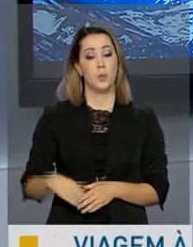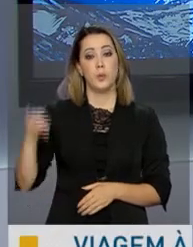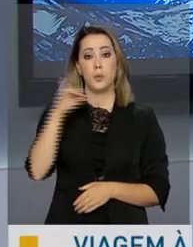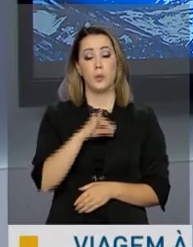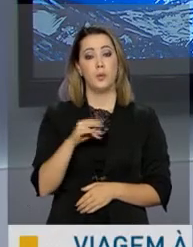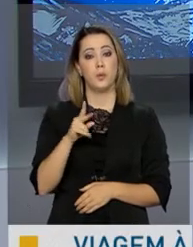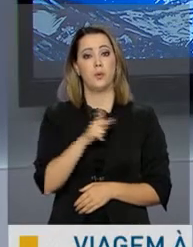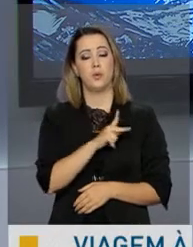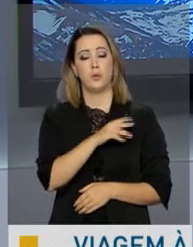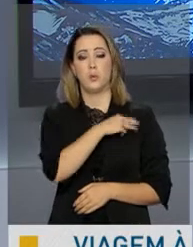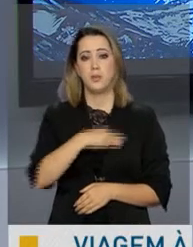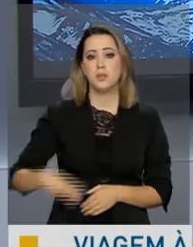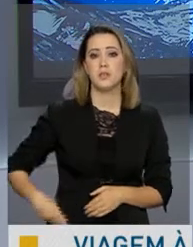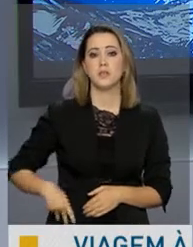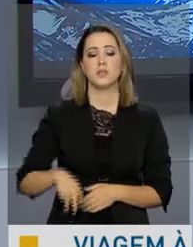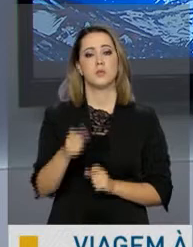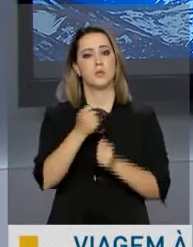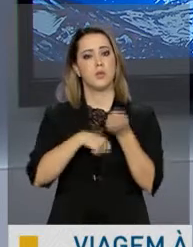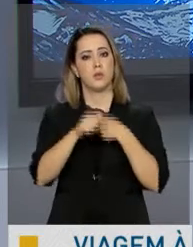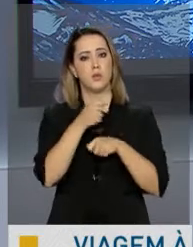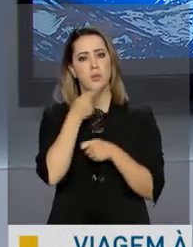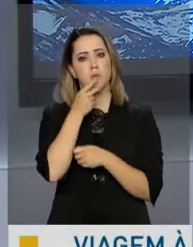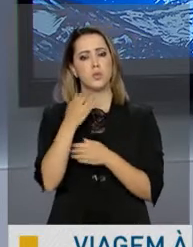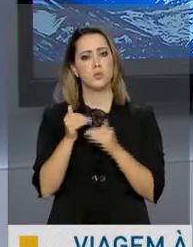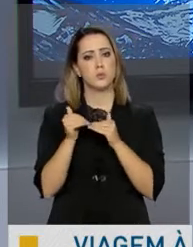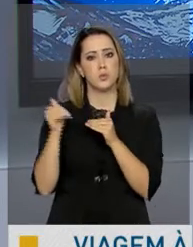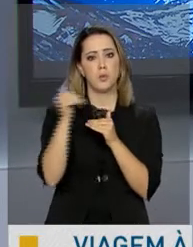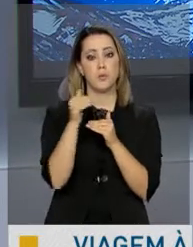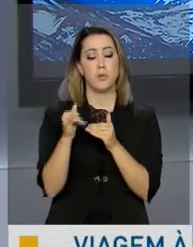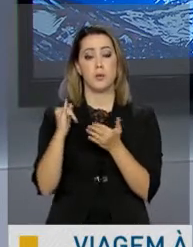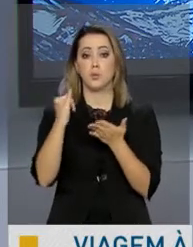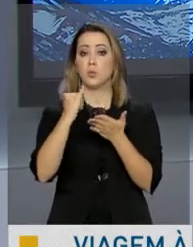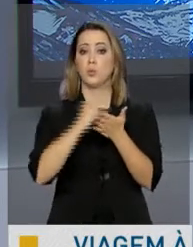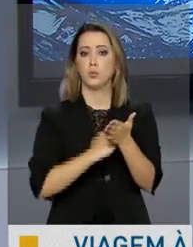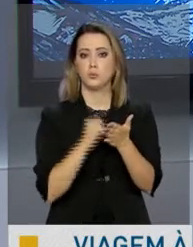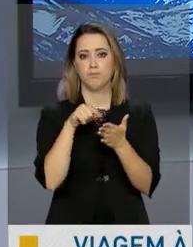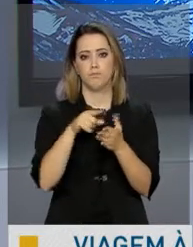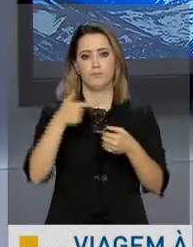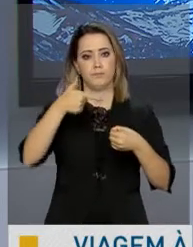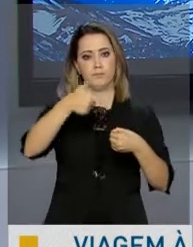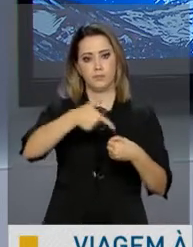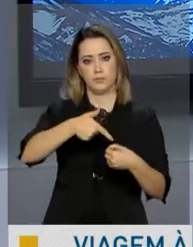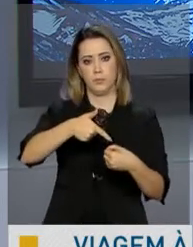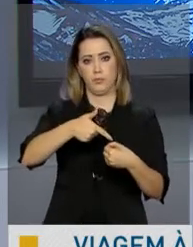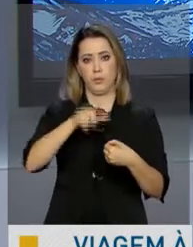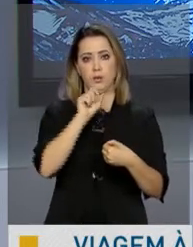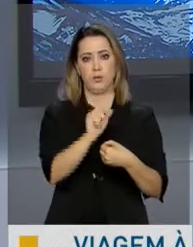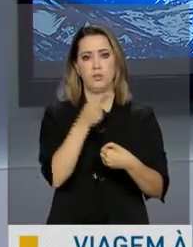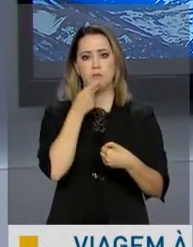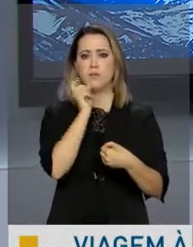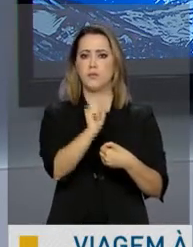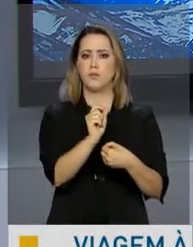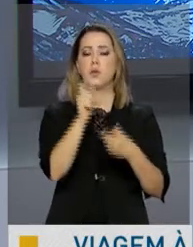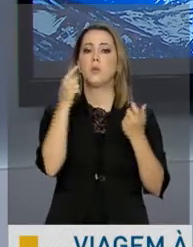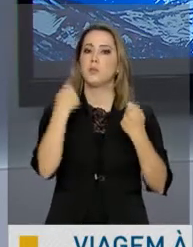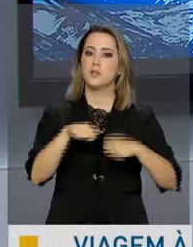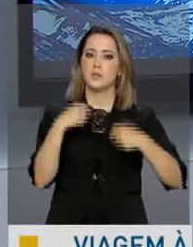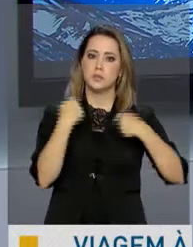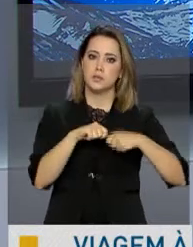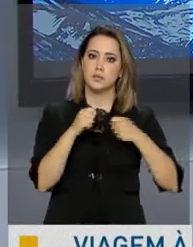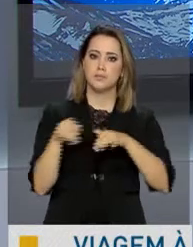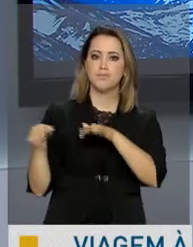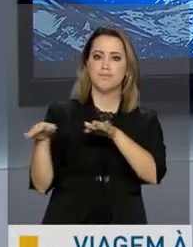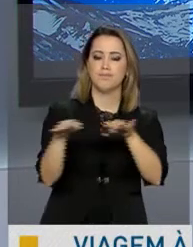Olá, o ministro da Fazenda, Henrique Meirelles, falou sobre o aumento de tributos sobre os combustíveis. Ele disse que a medida